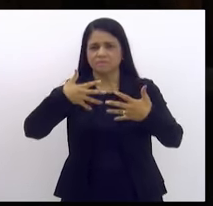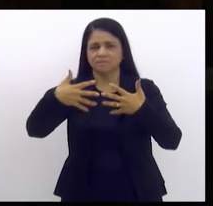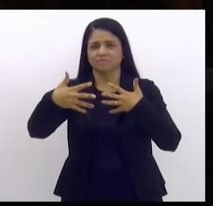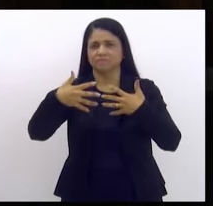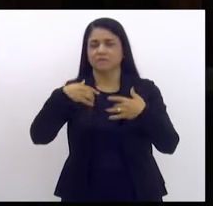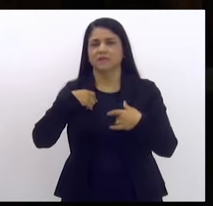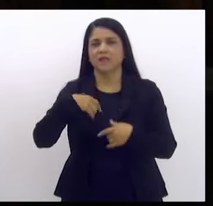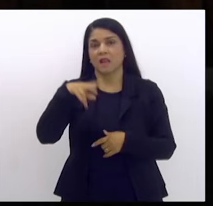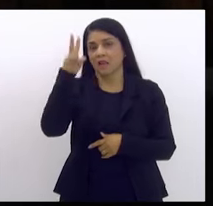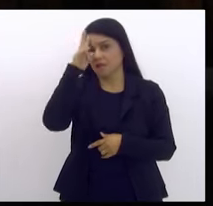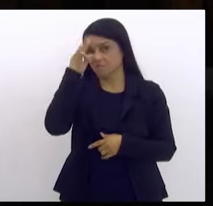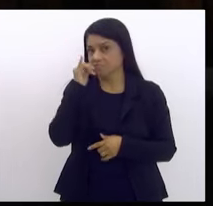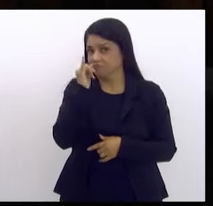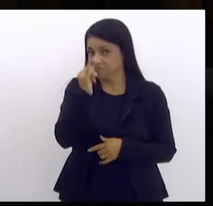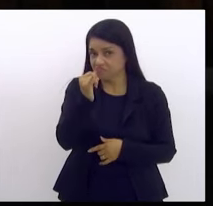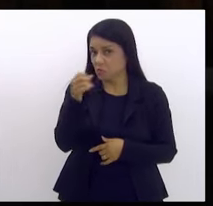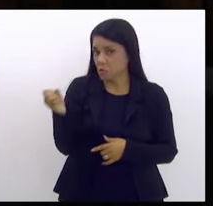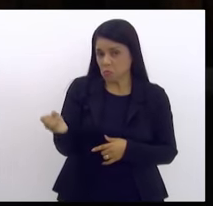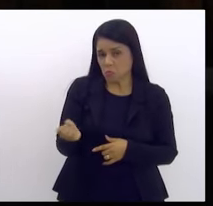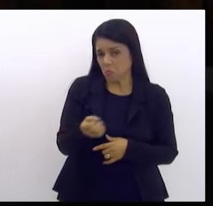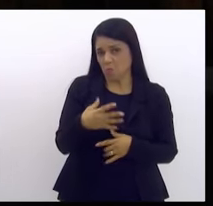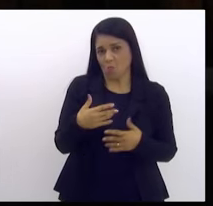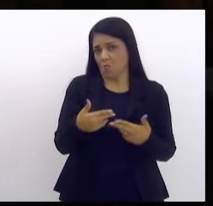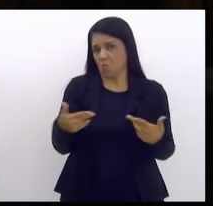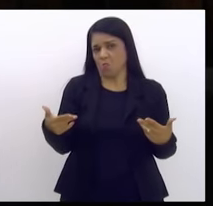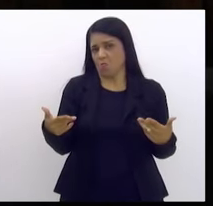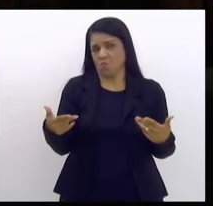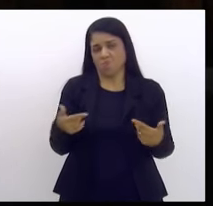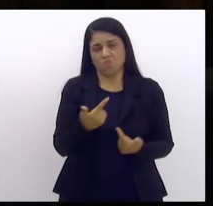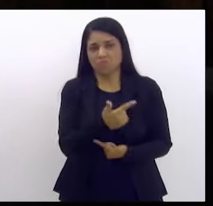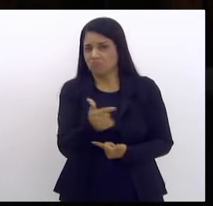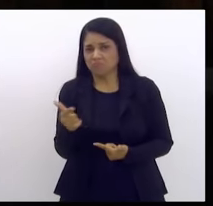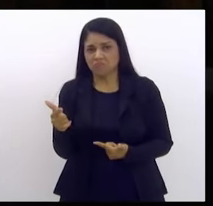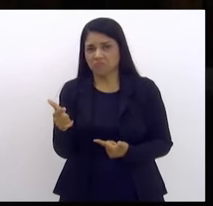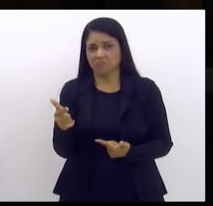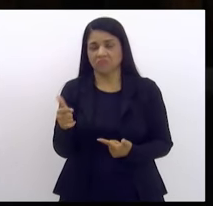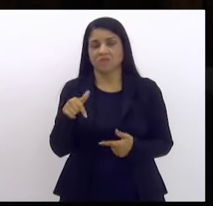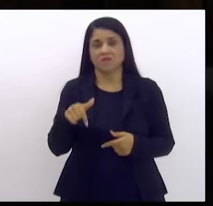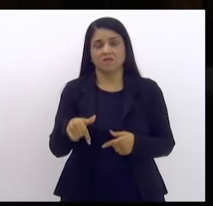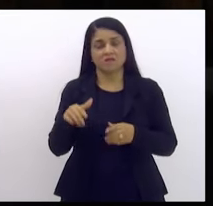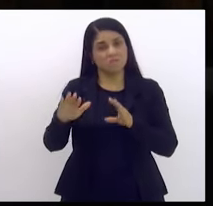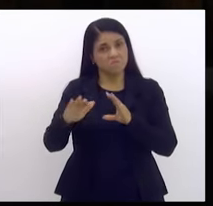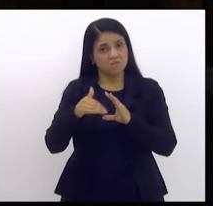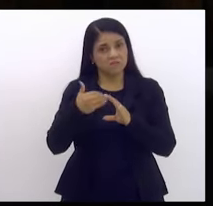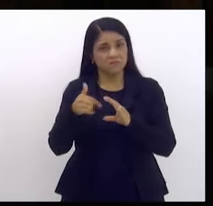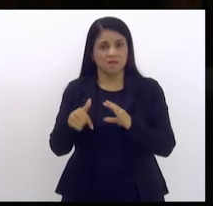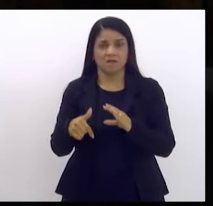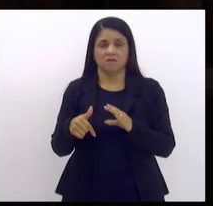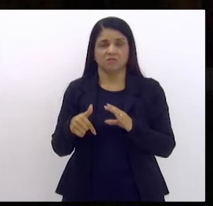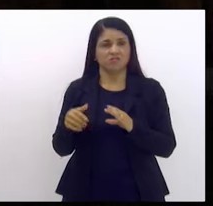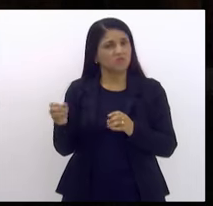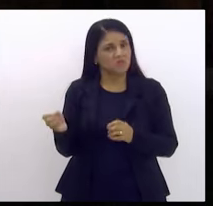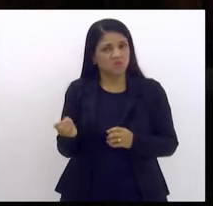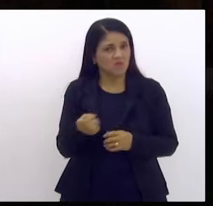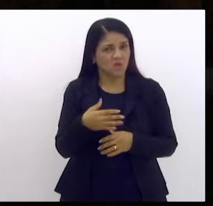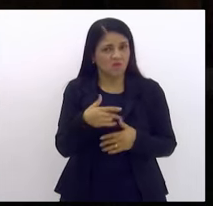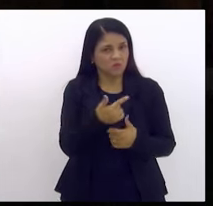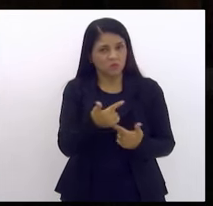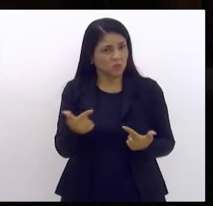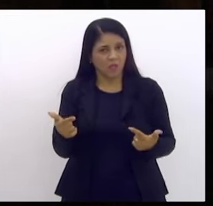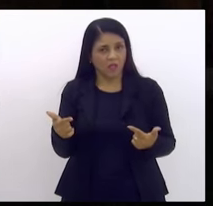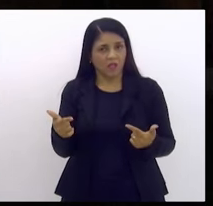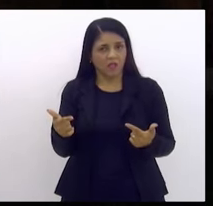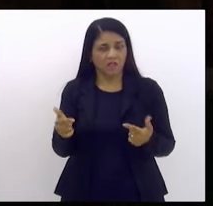não tem novidade, não está trazendo aqui, por força dessa mensagem, novidades, não está